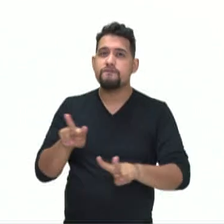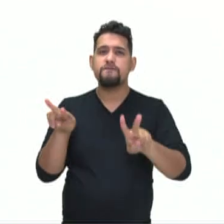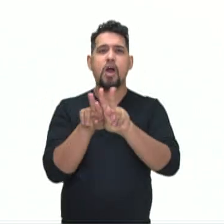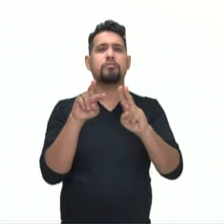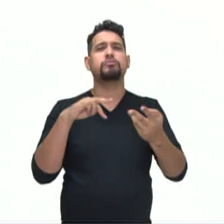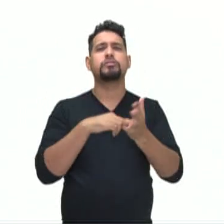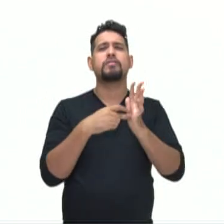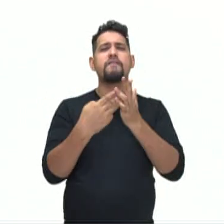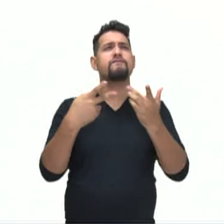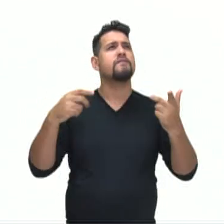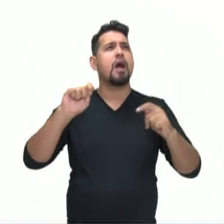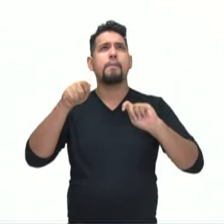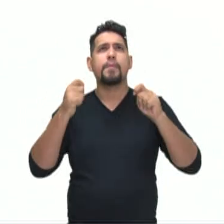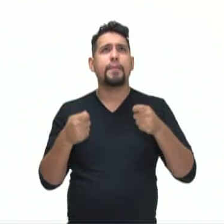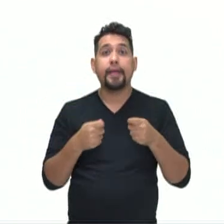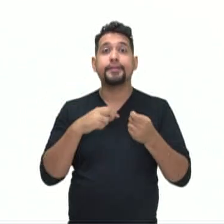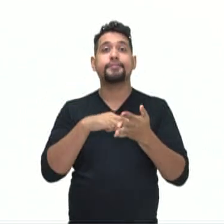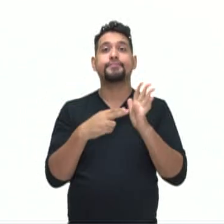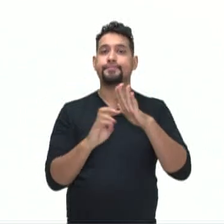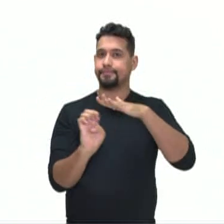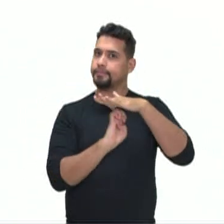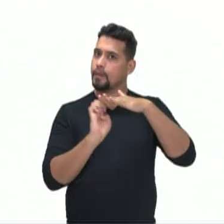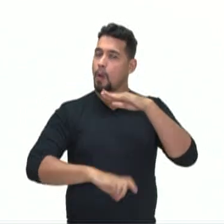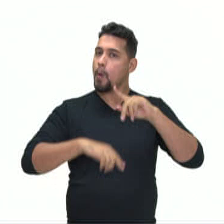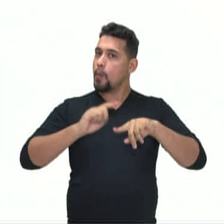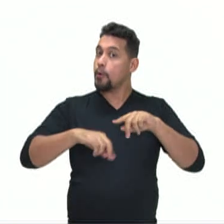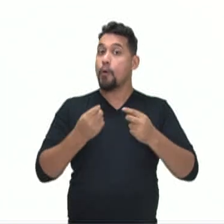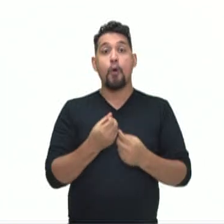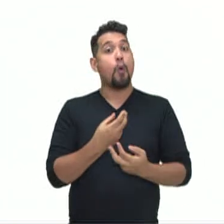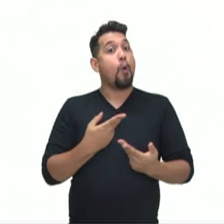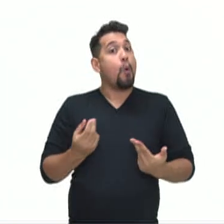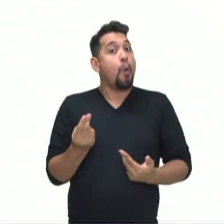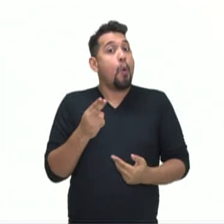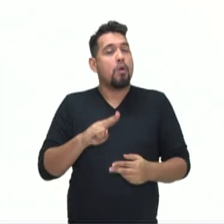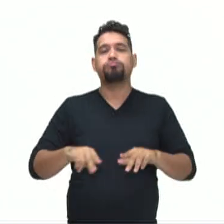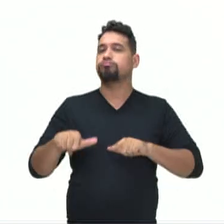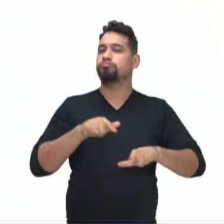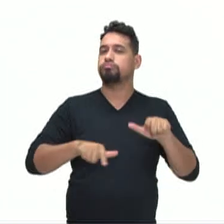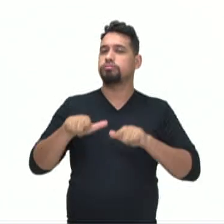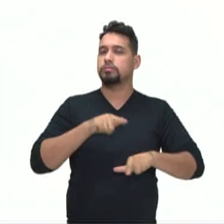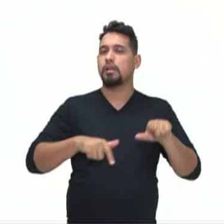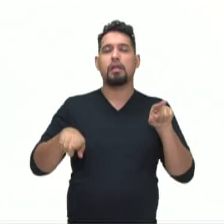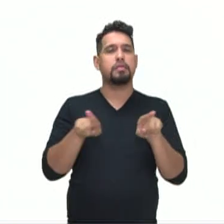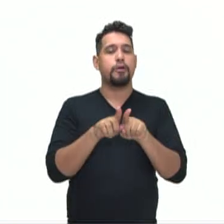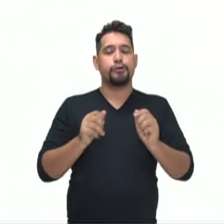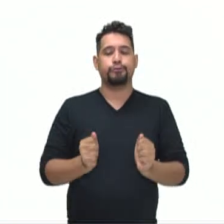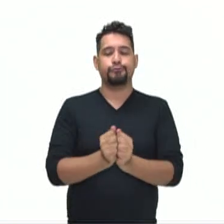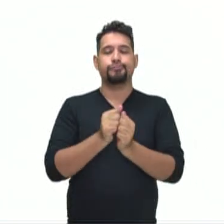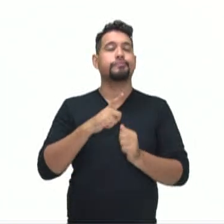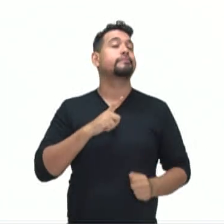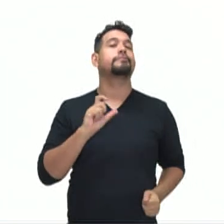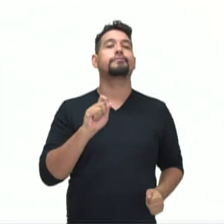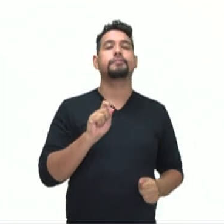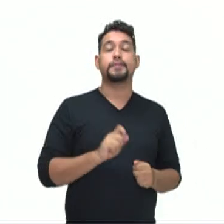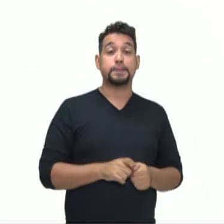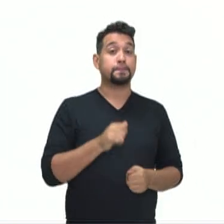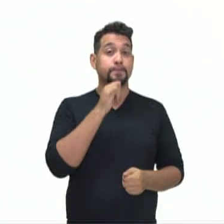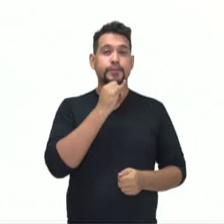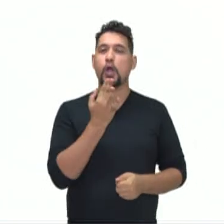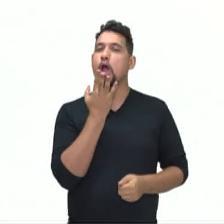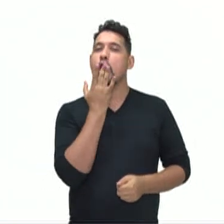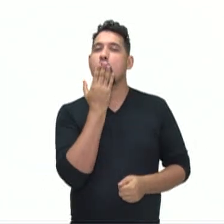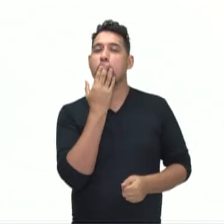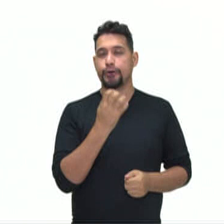que representam uma empresa, um produto ou um serviço. Dentro deste conjunto estão elementos como